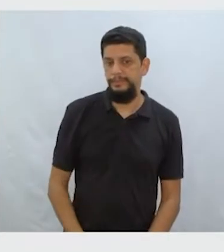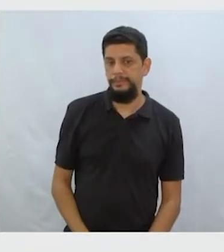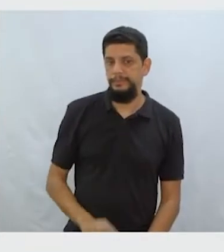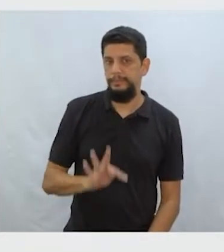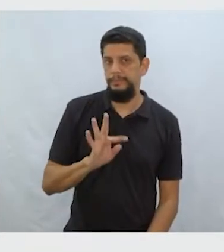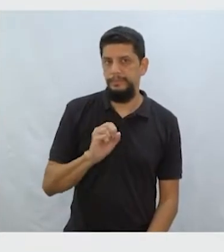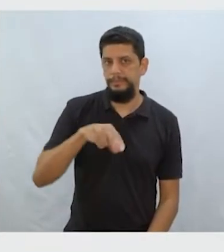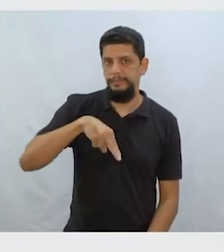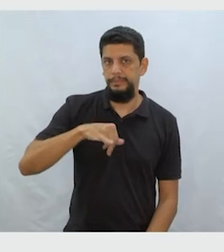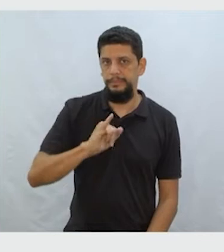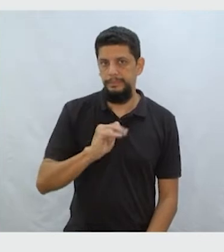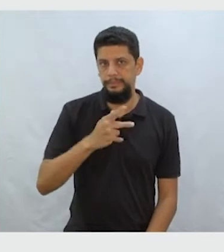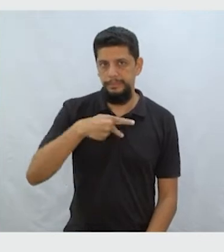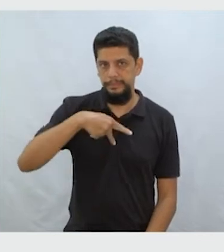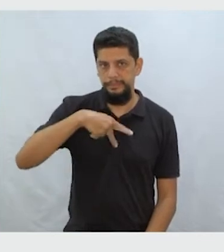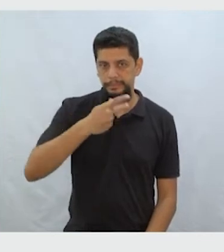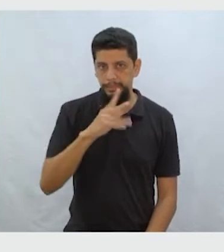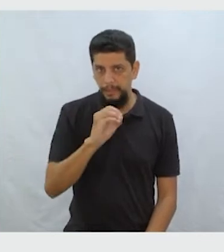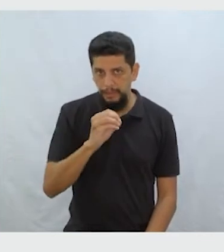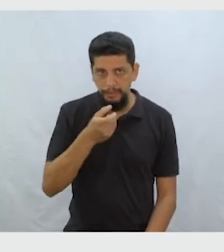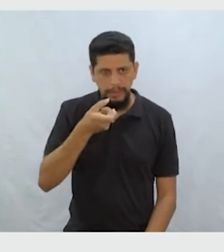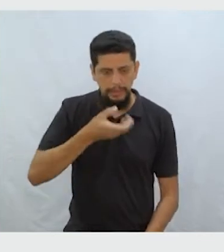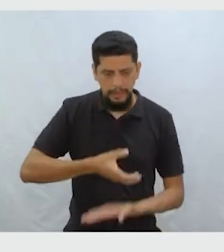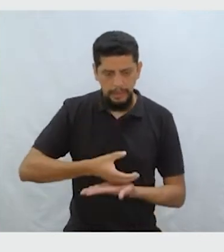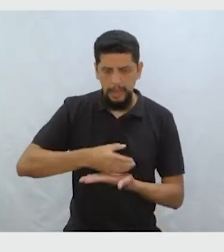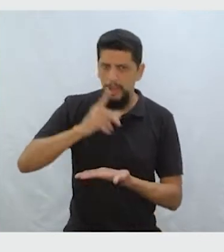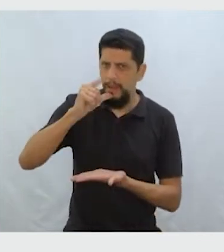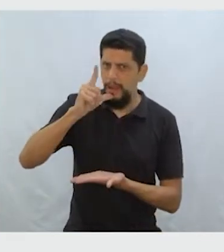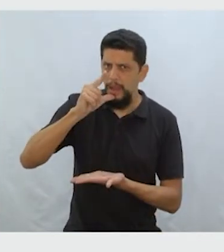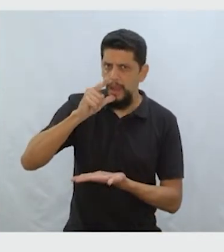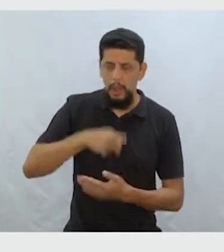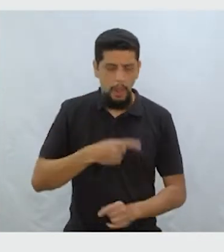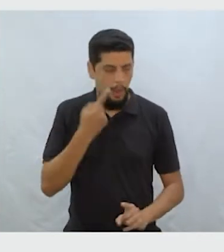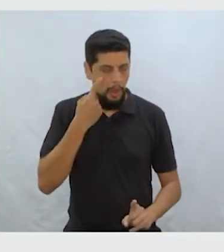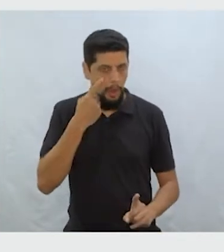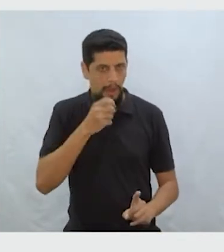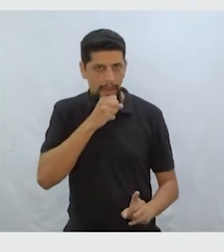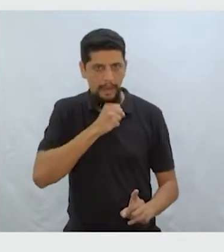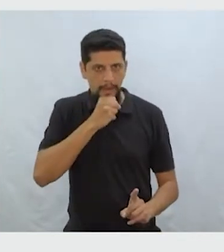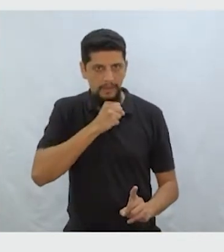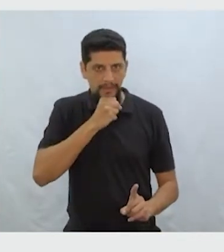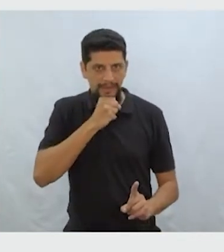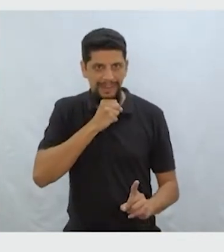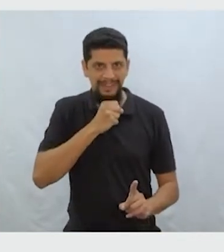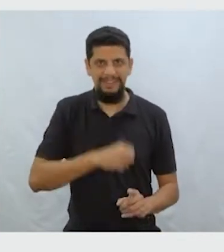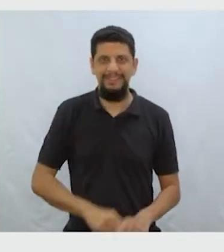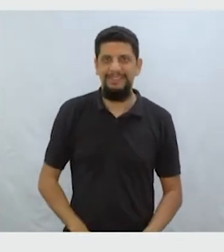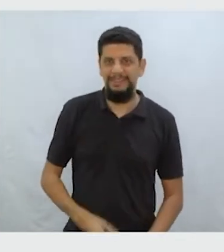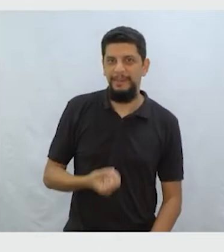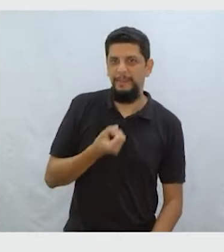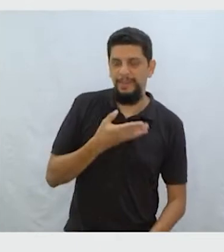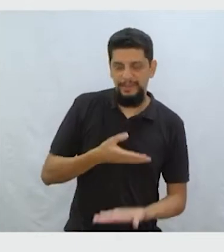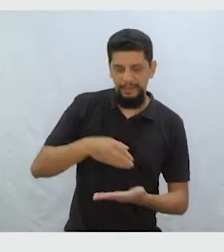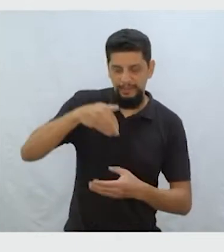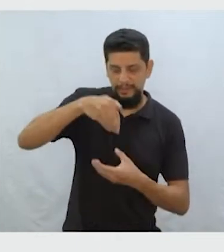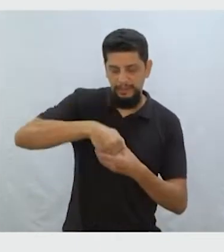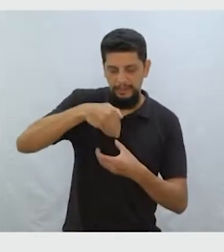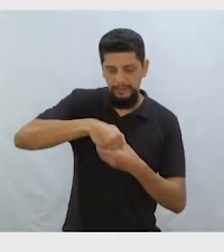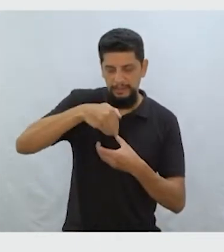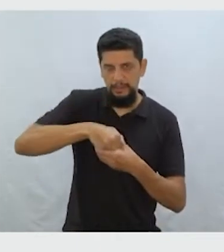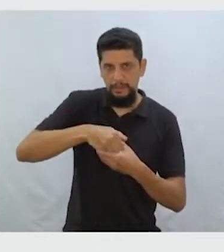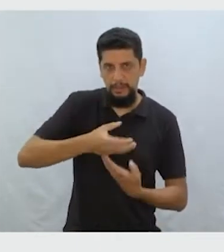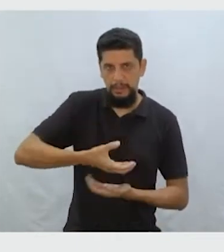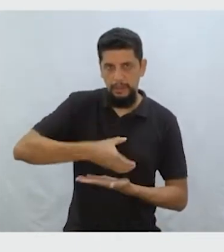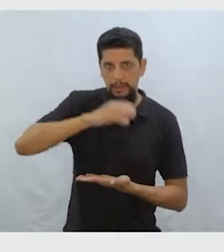Toninho você vai beber desse copo aí na sua frente Olha que o bisavô deixou a dentadura delira de molho bem no seu cop